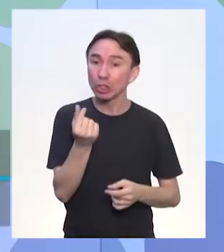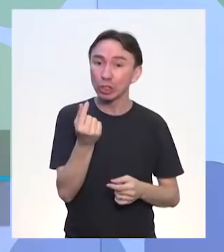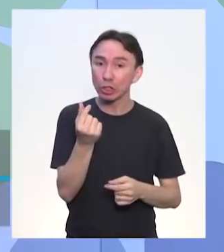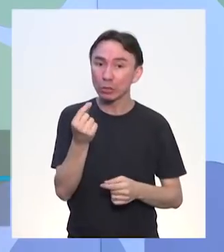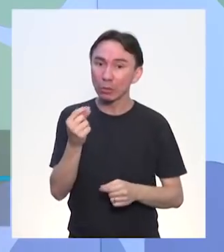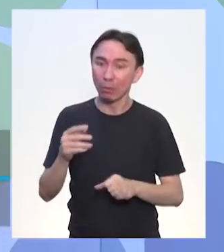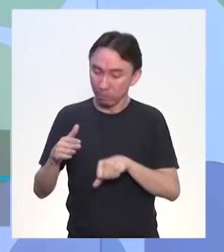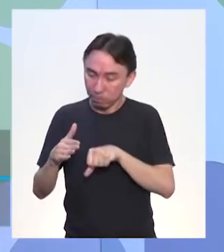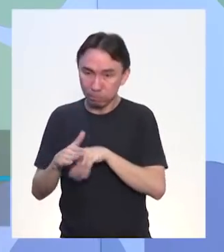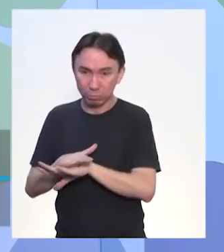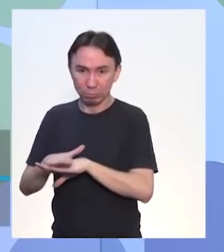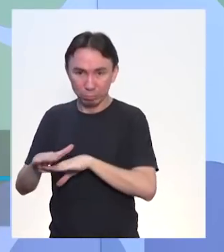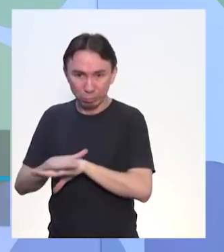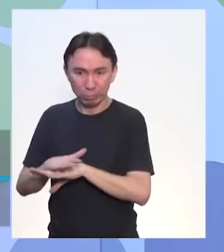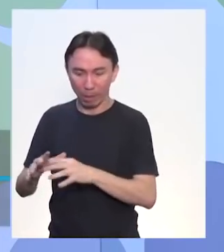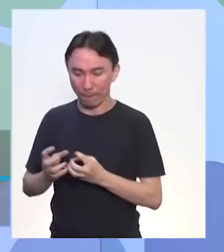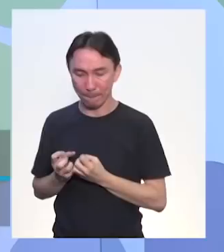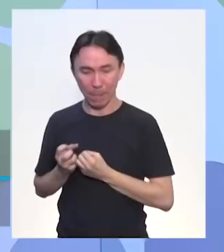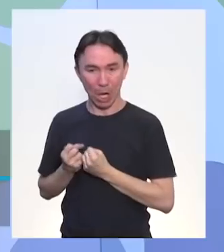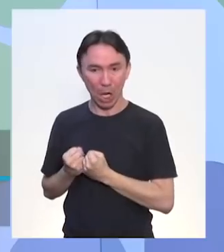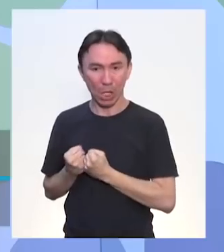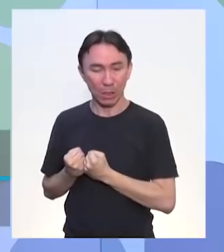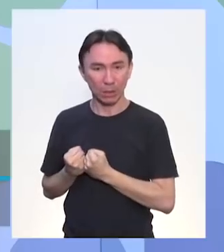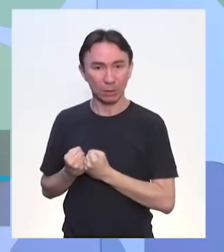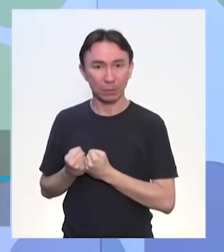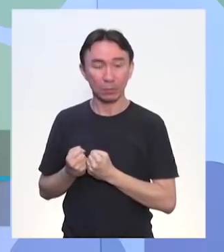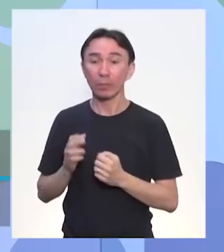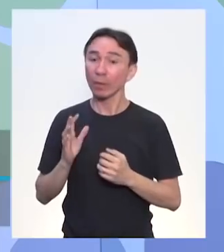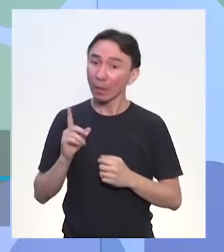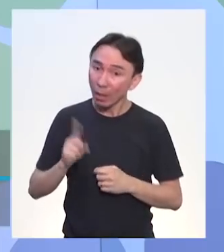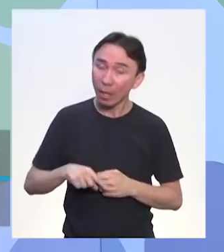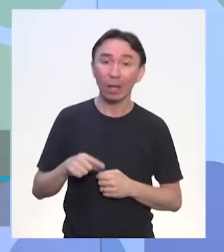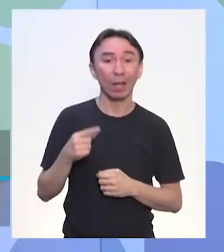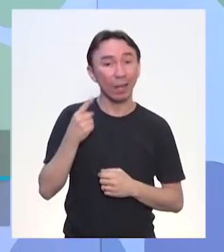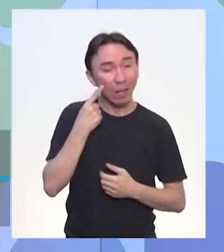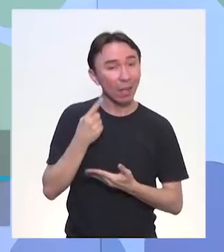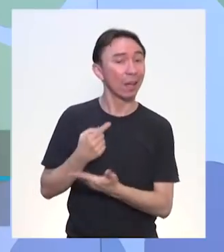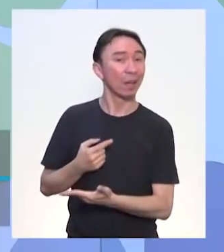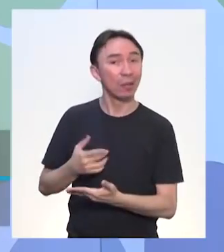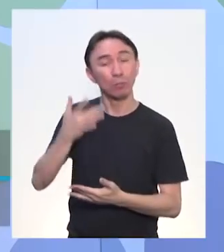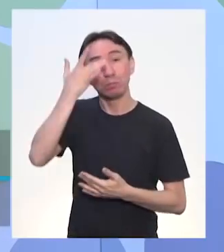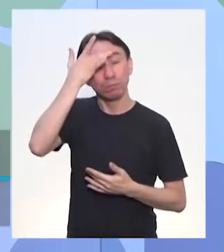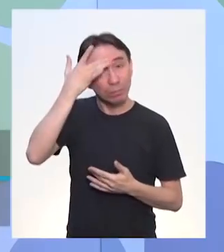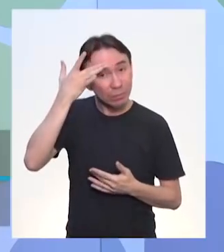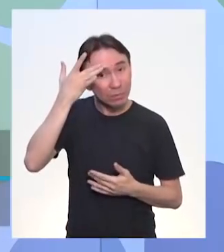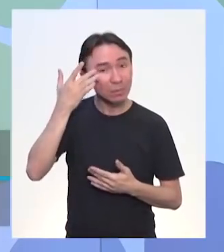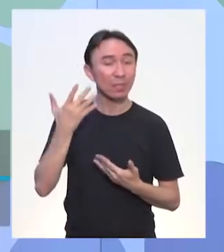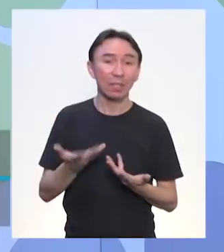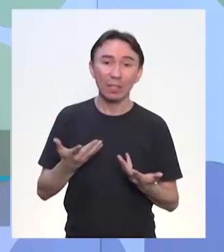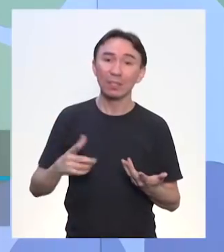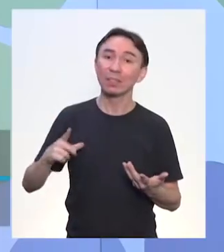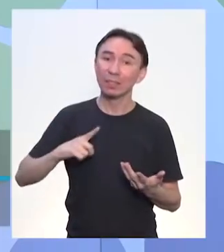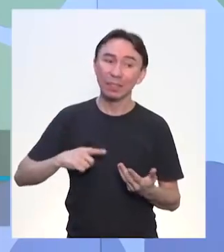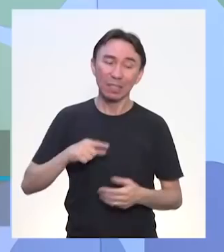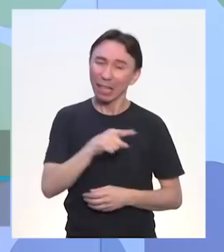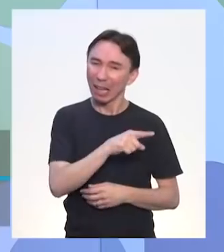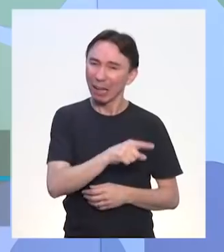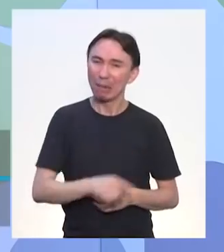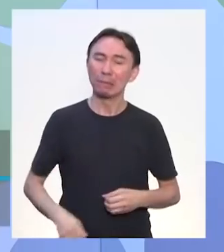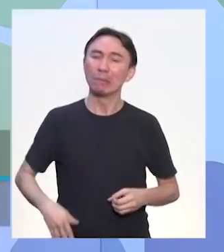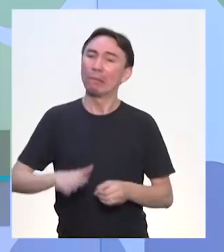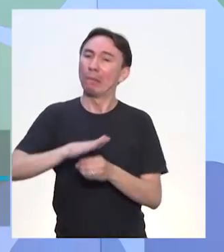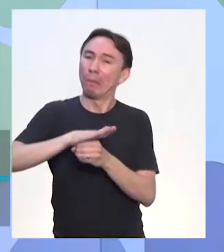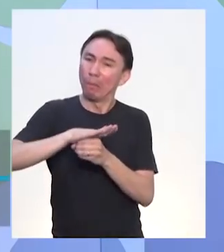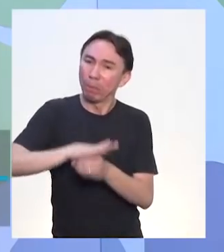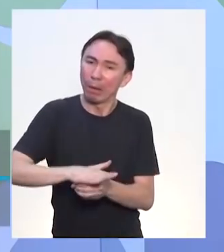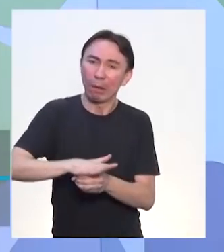com dinheiro na mão, é ela que está justamente vamos dizer assim, massacrando esses operários, que está